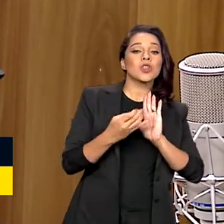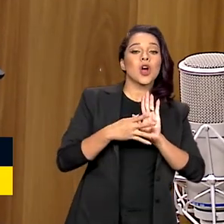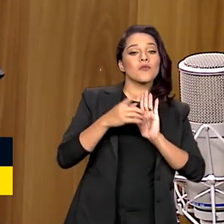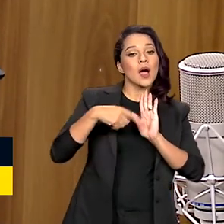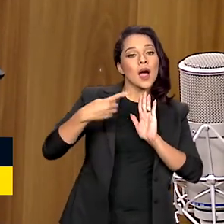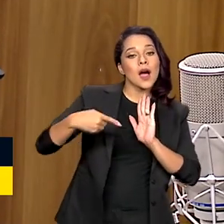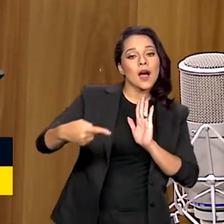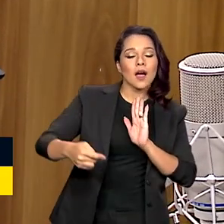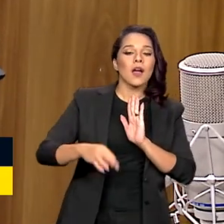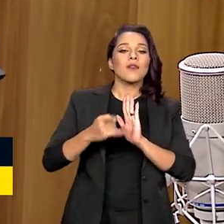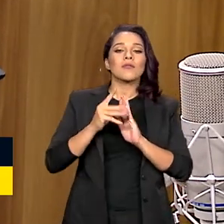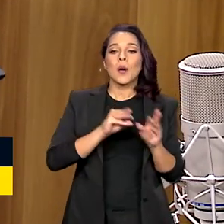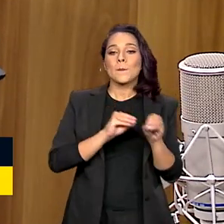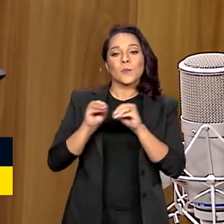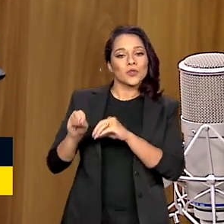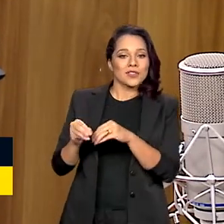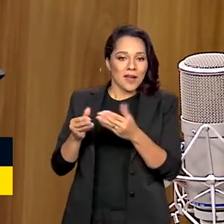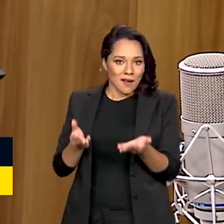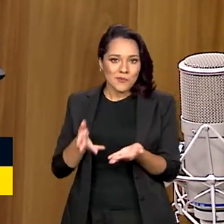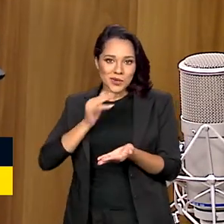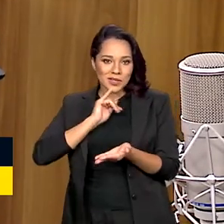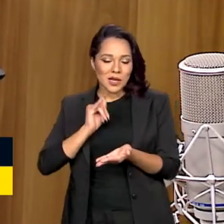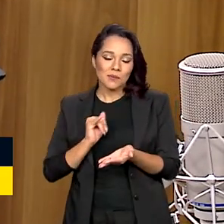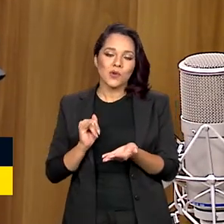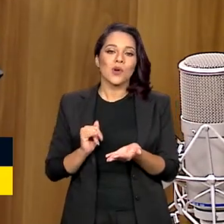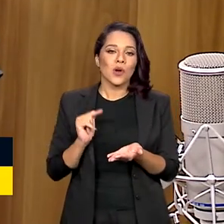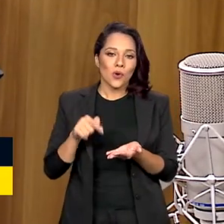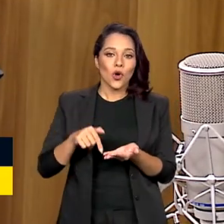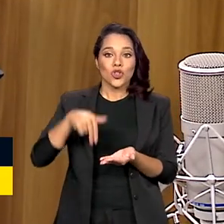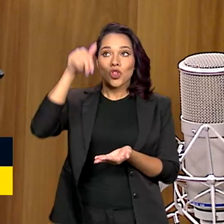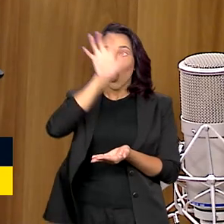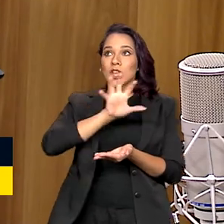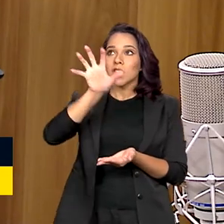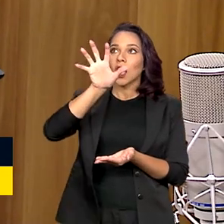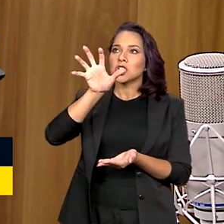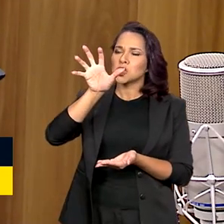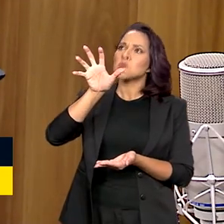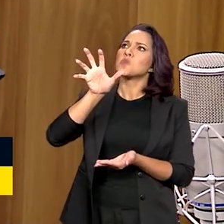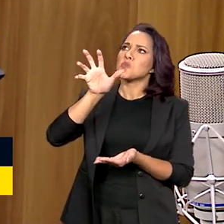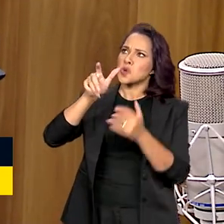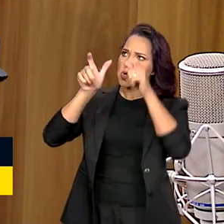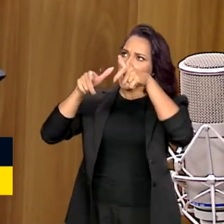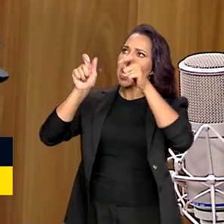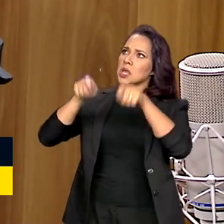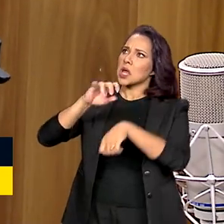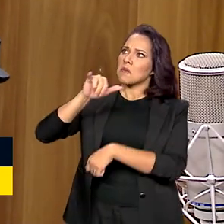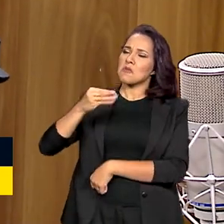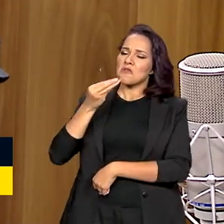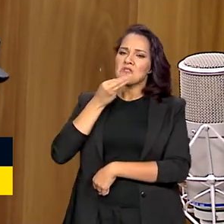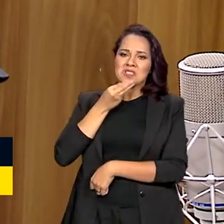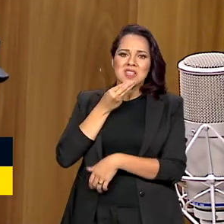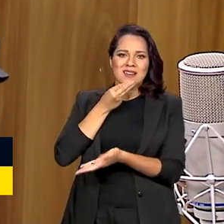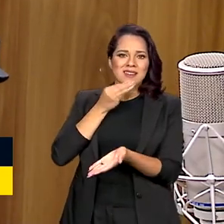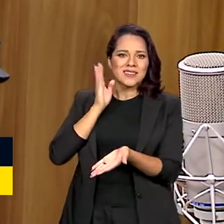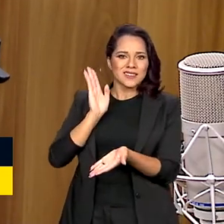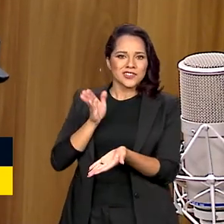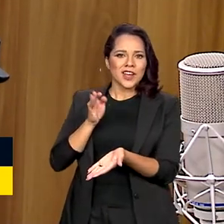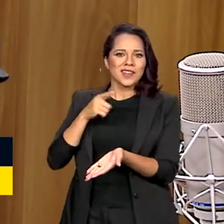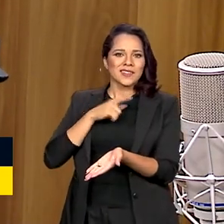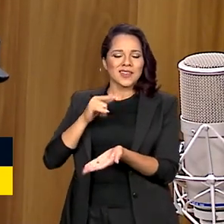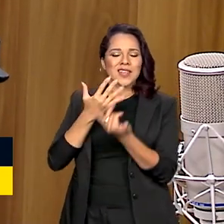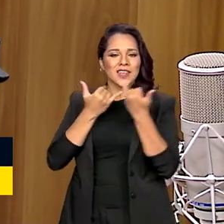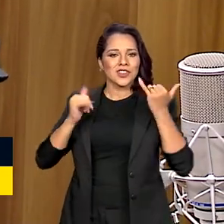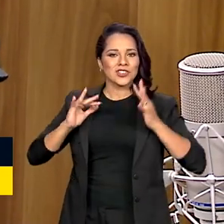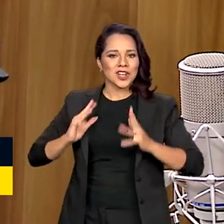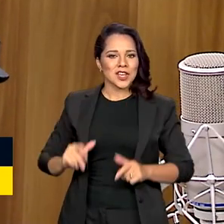suprimento, vai realocar essa cadeia de suprimento, provavelmente o Nordeste será um local para aproveitar essa oportunidade dessa